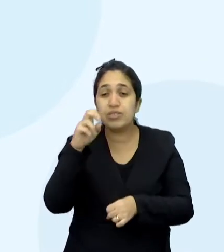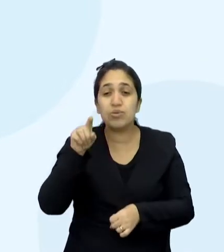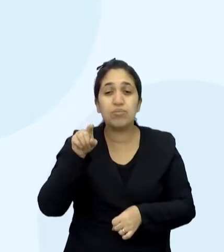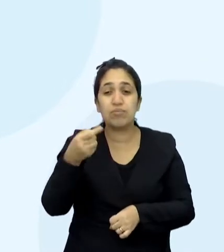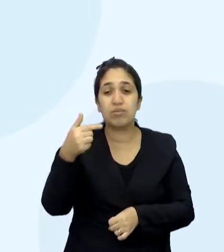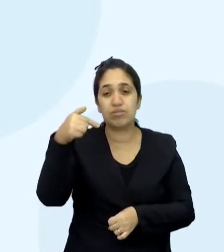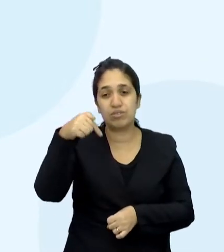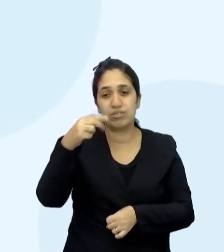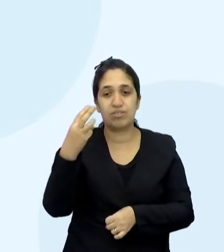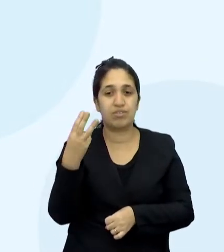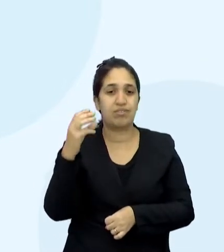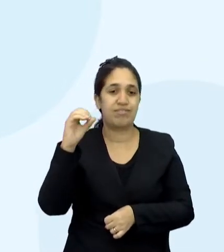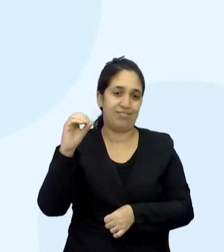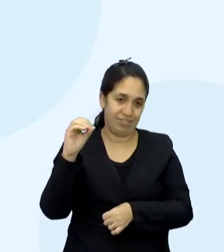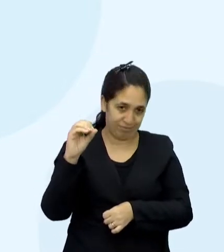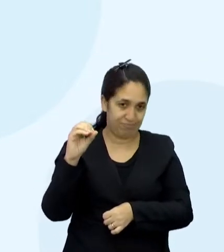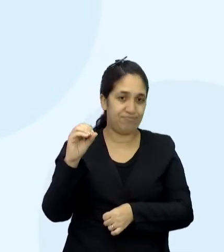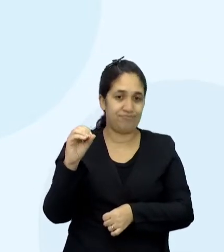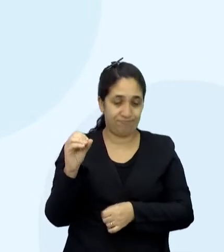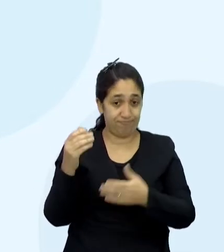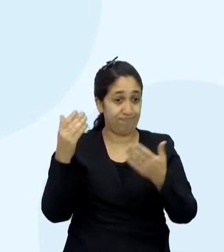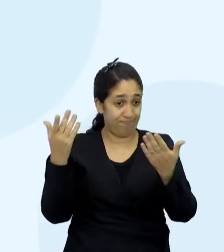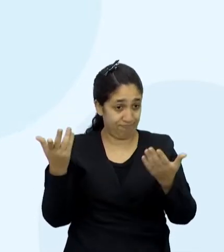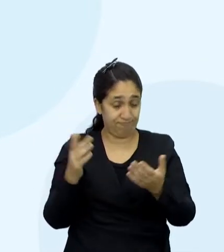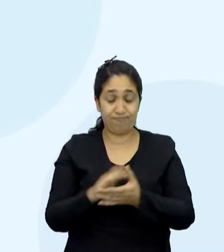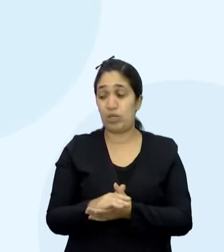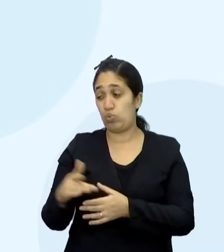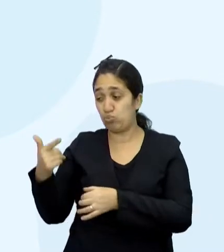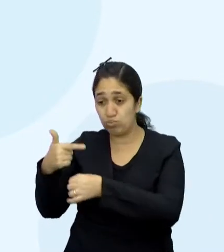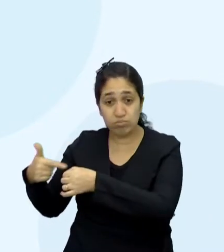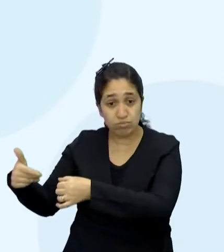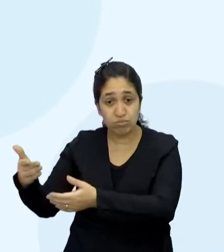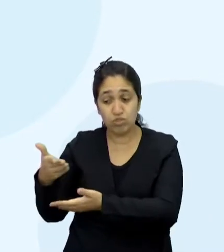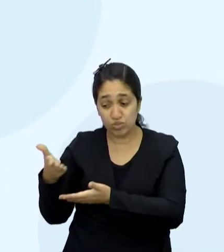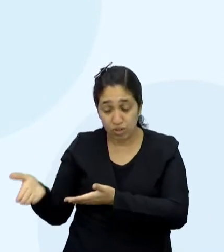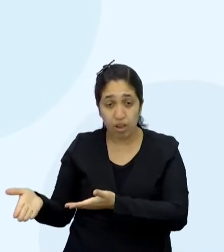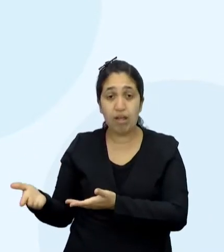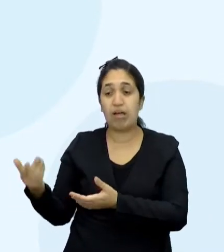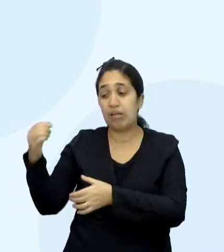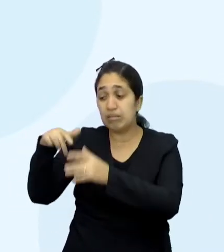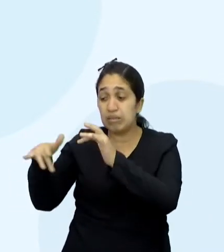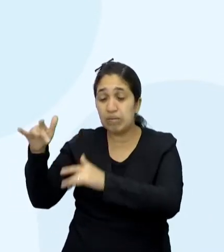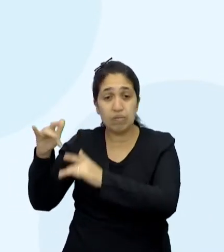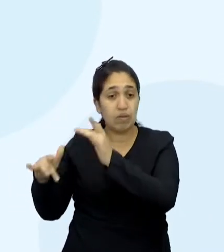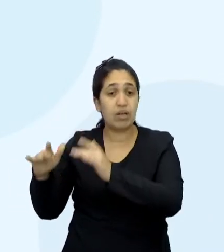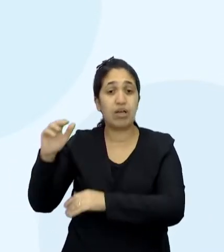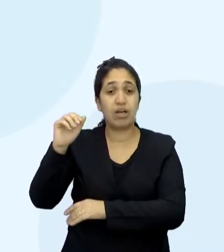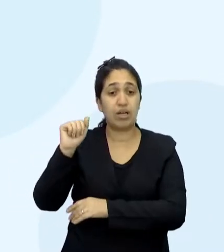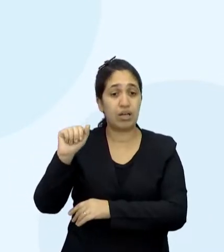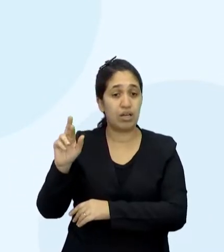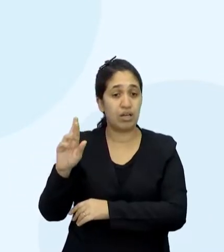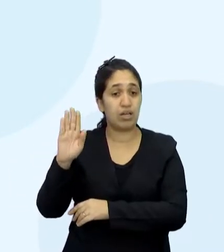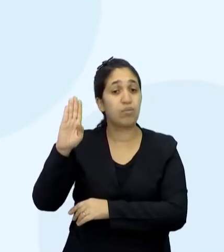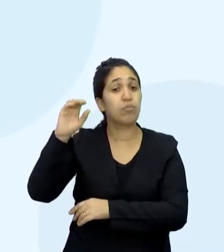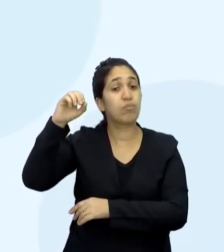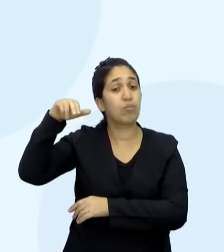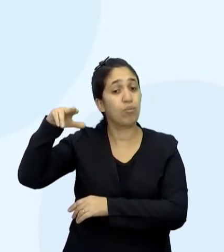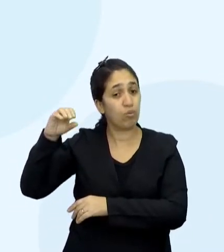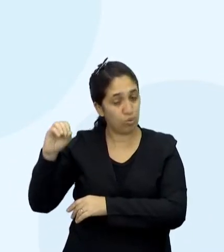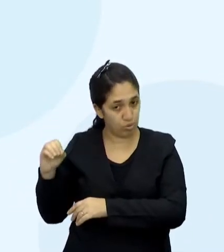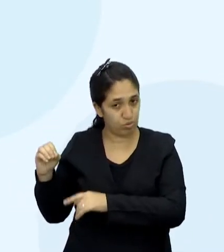5.730 anos. Então, veja, os combustíveis fósseis, né? Eles são formados de carbono, que é material orgânico